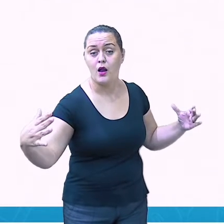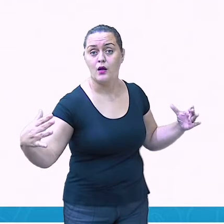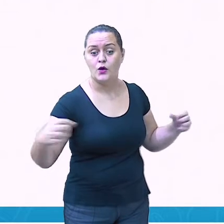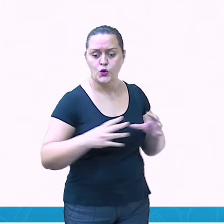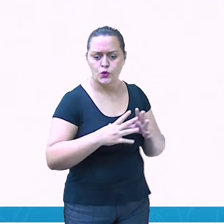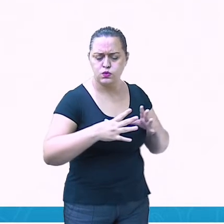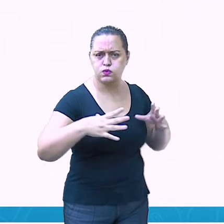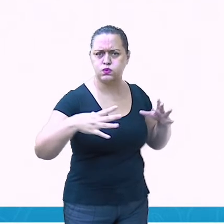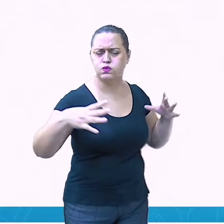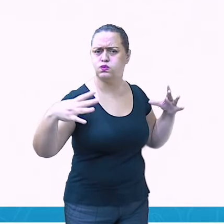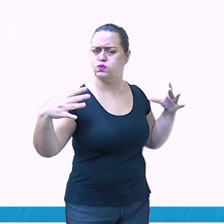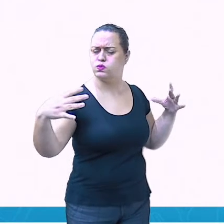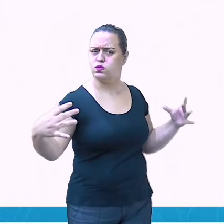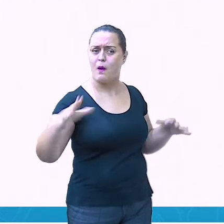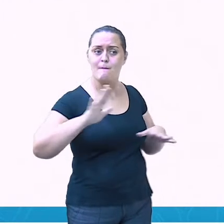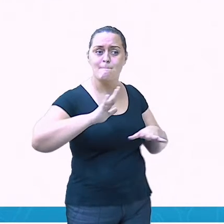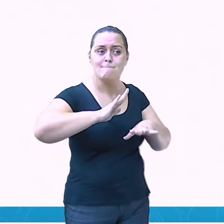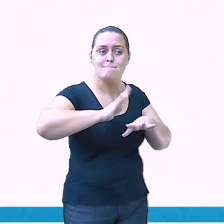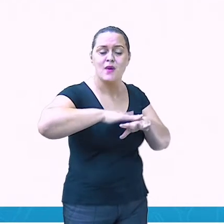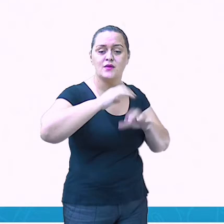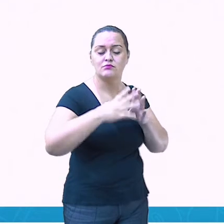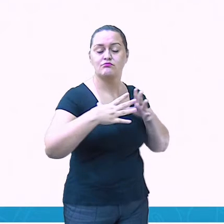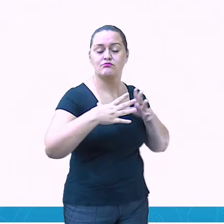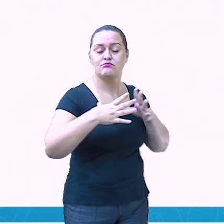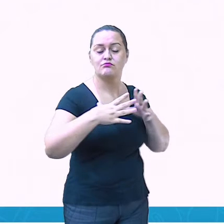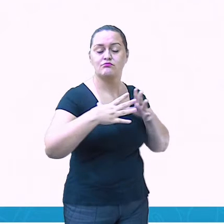cobertura vegetal ainda é